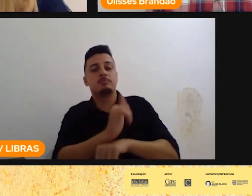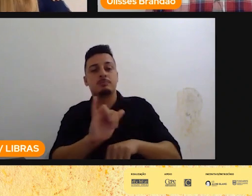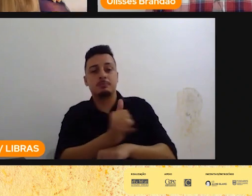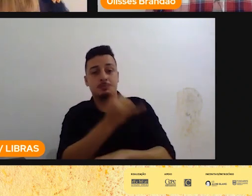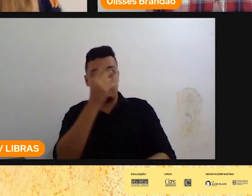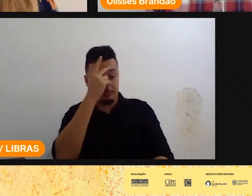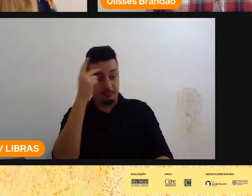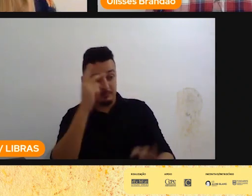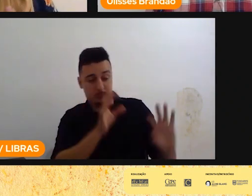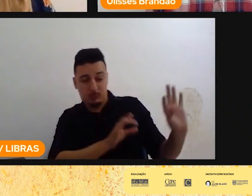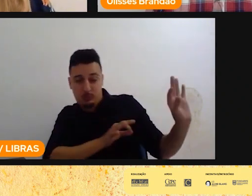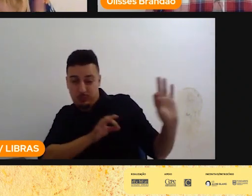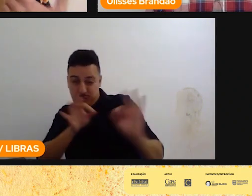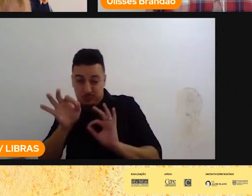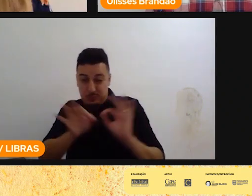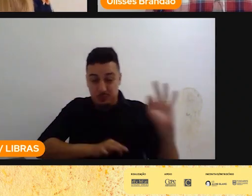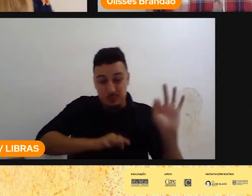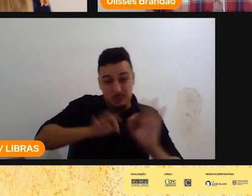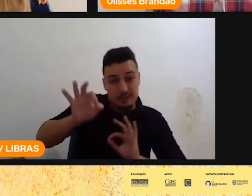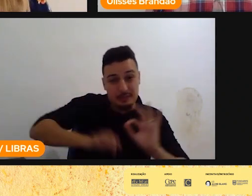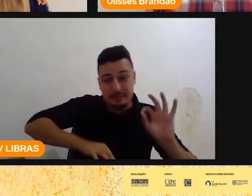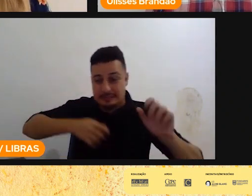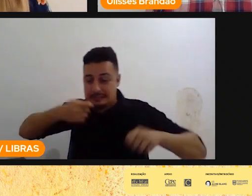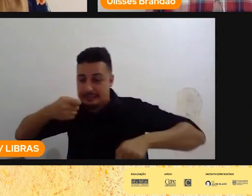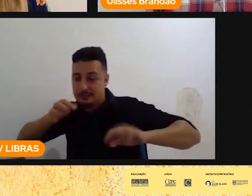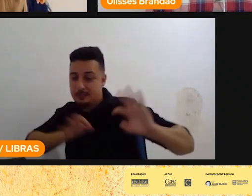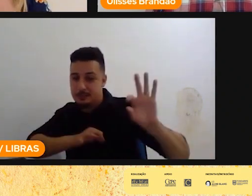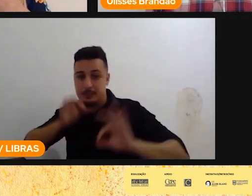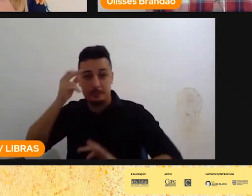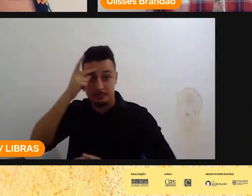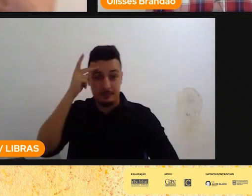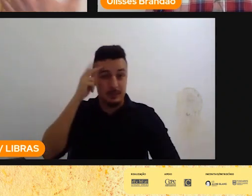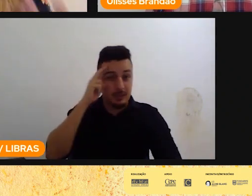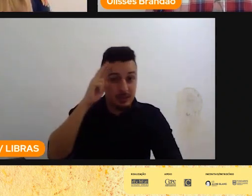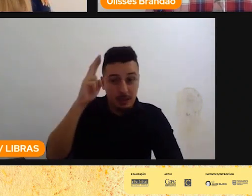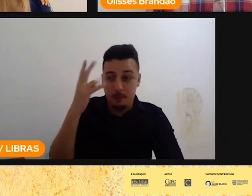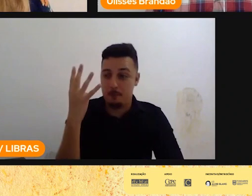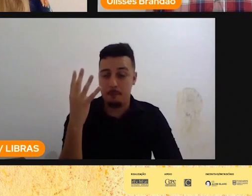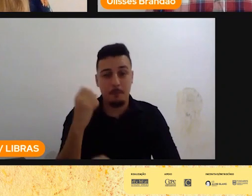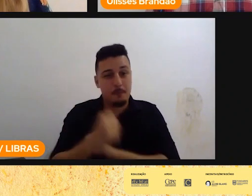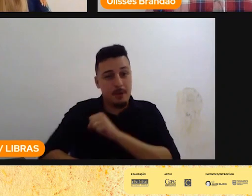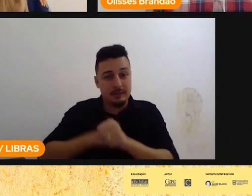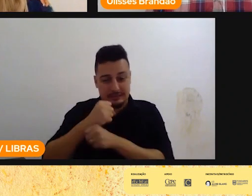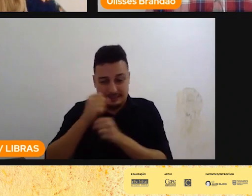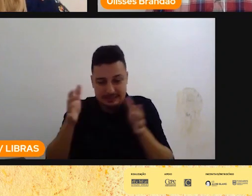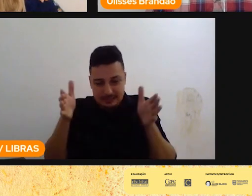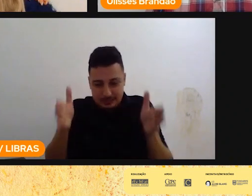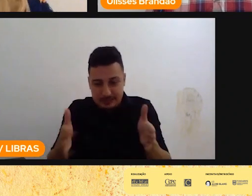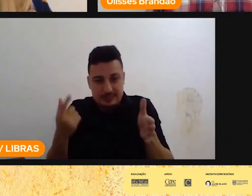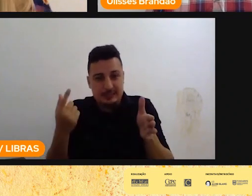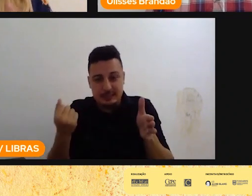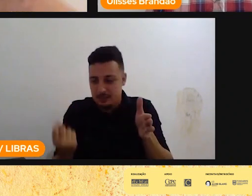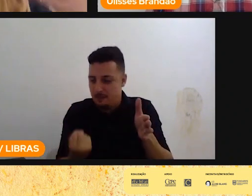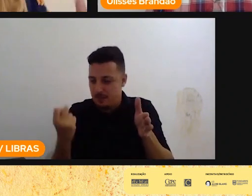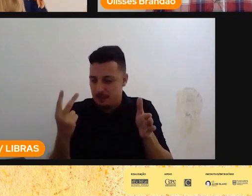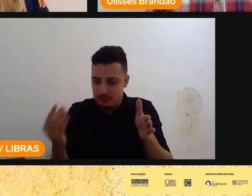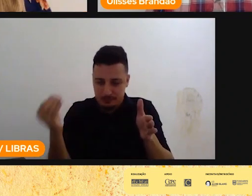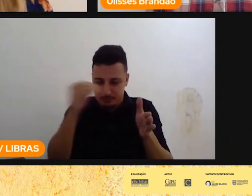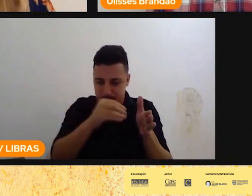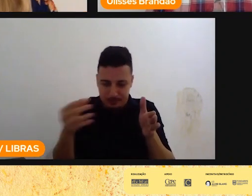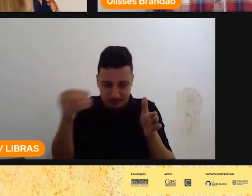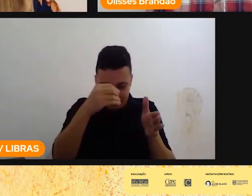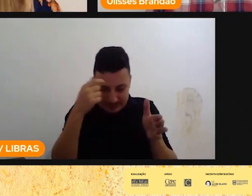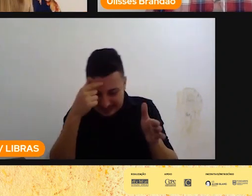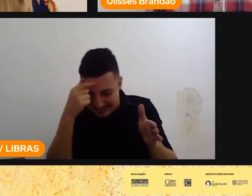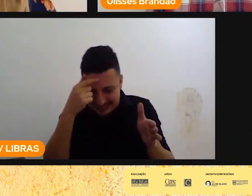um desenho de orçamento que caiba num filme de animação de 4 anos, um valor baixo orçamento, e sabendo que não vai poder